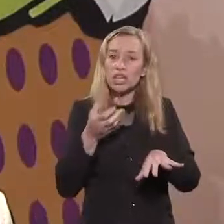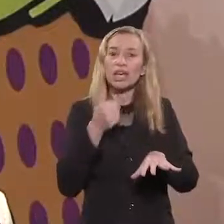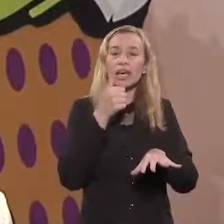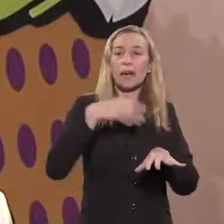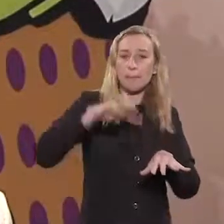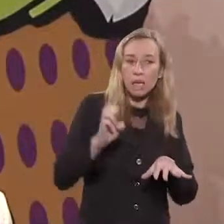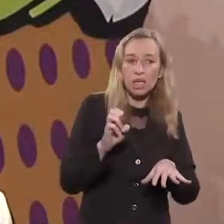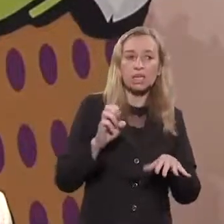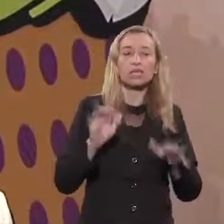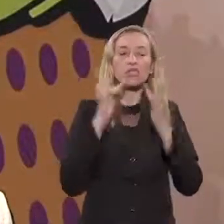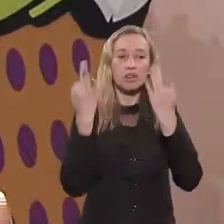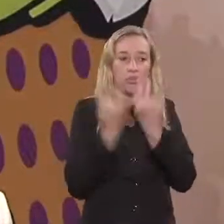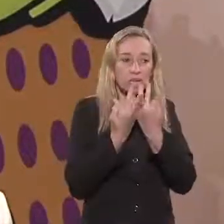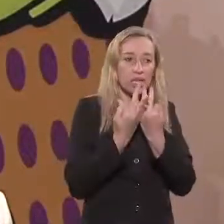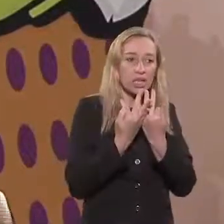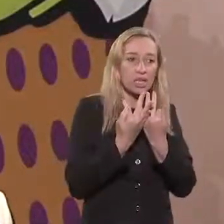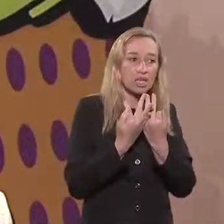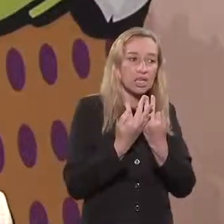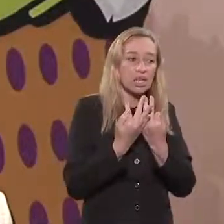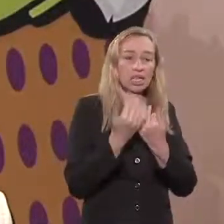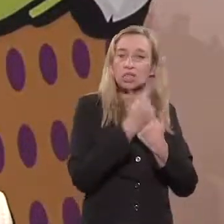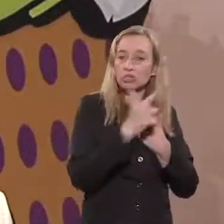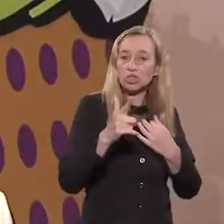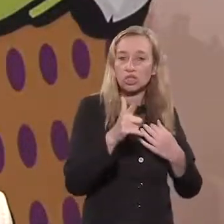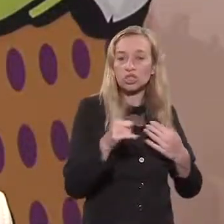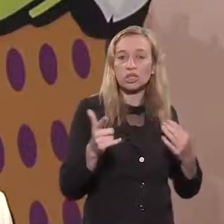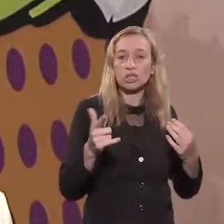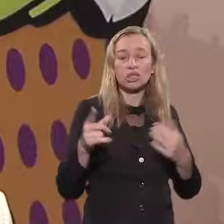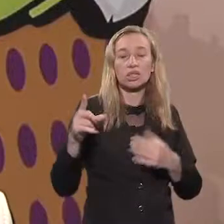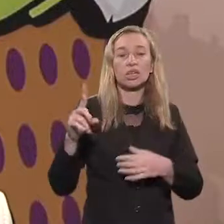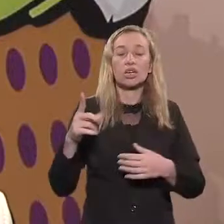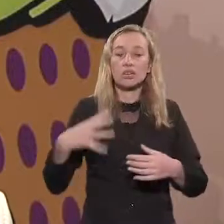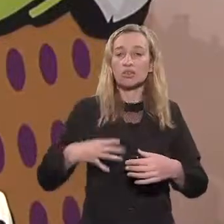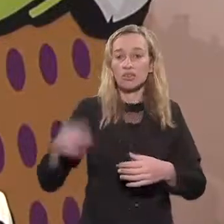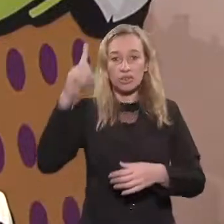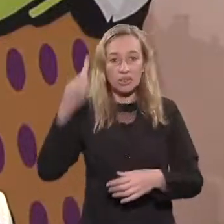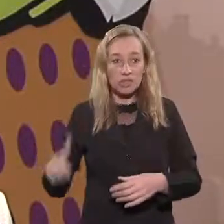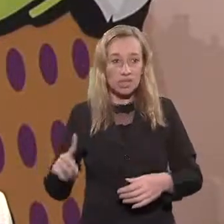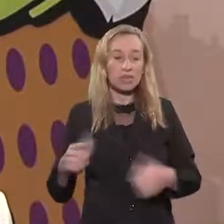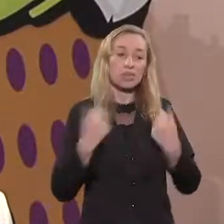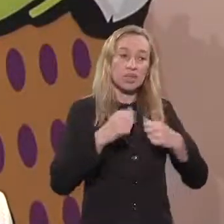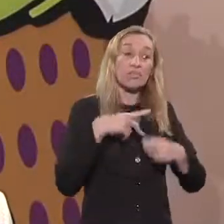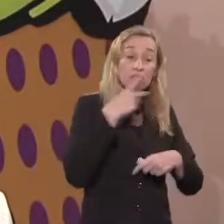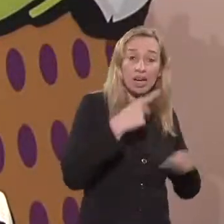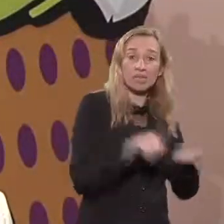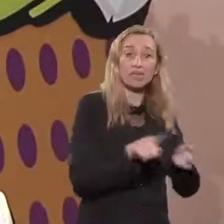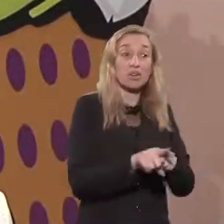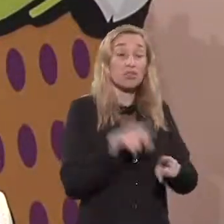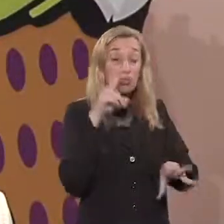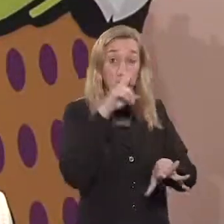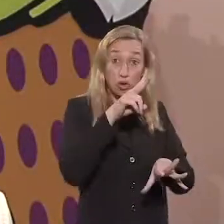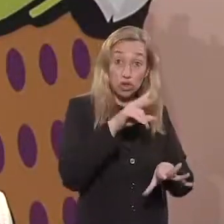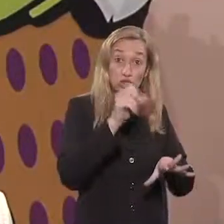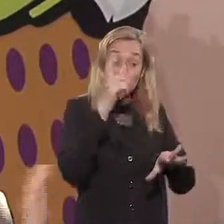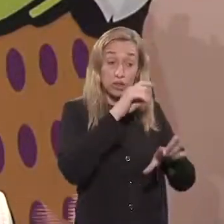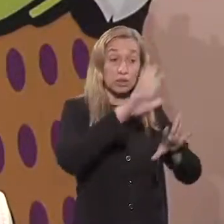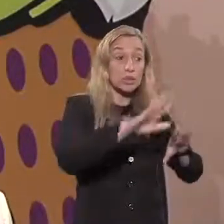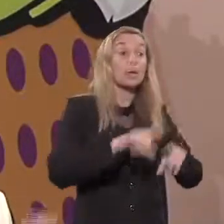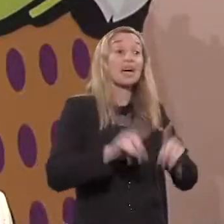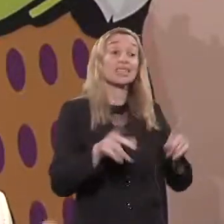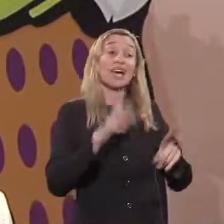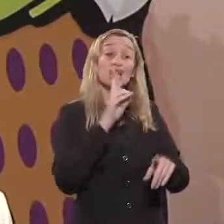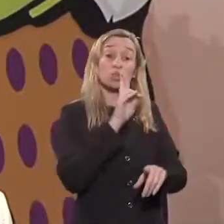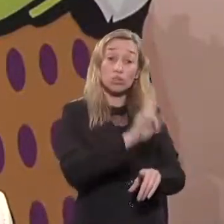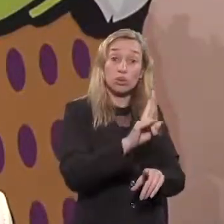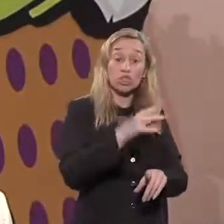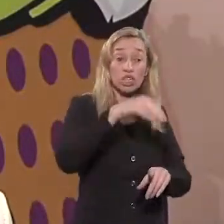Eu queria que as mães com a família, com filhos sem deficiência, falassem desse tema. Então, foi muito forte em mim nisso, porque eu vivi. Mas com o passar